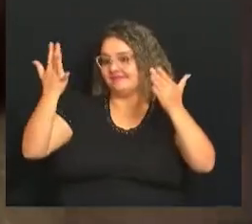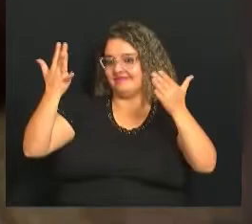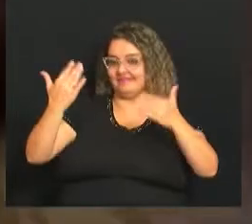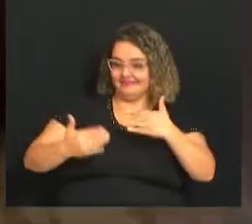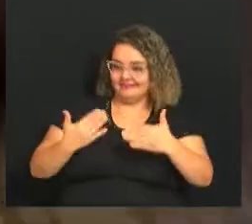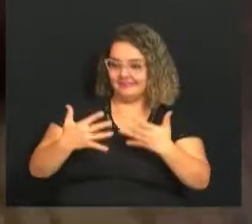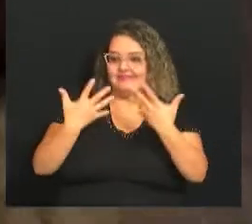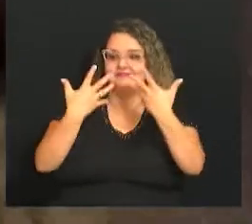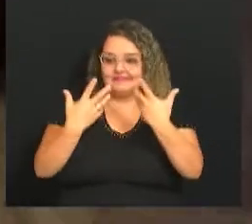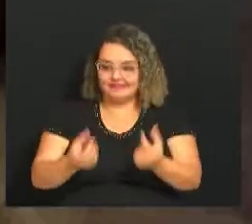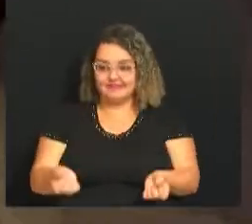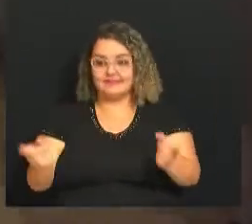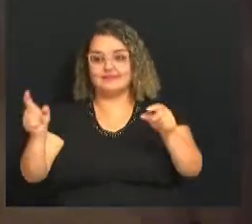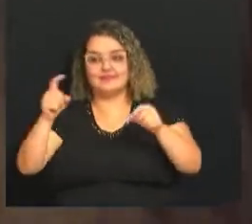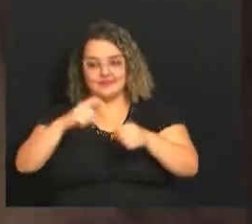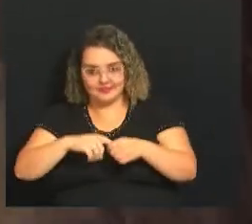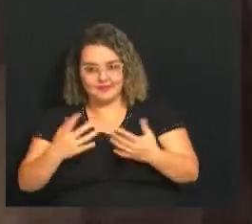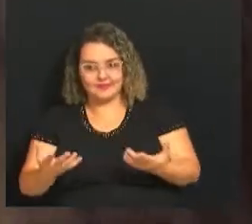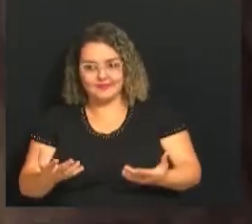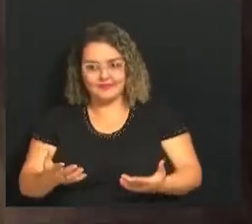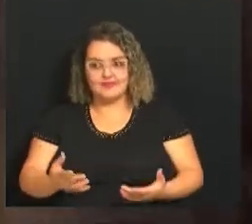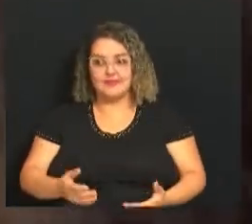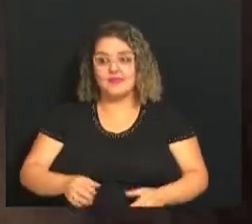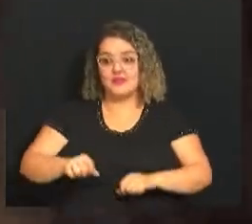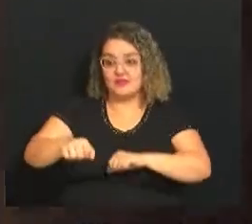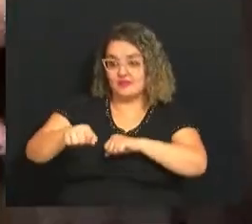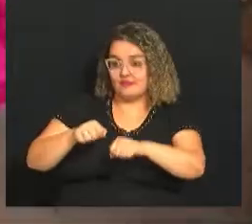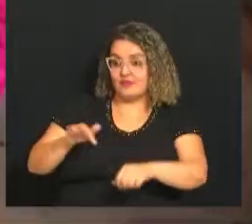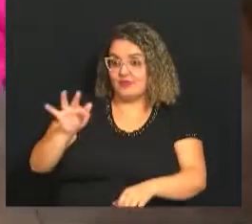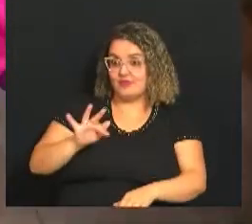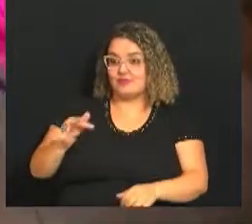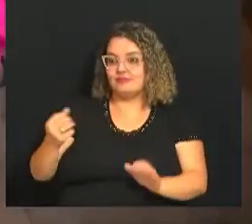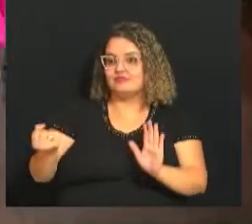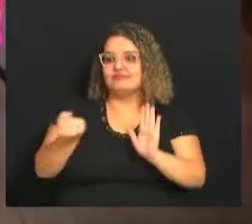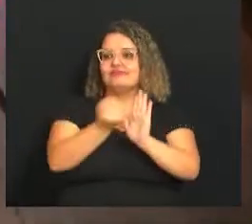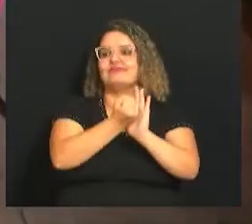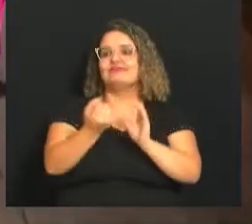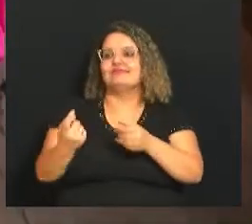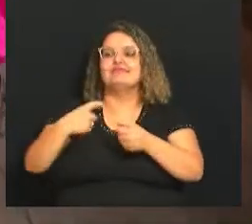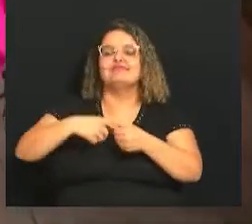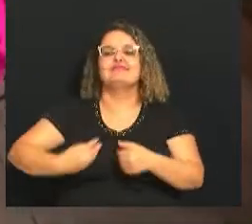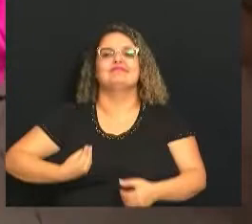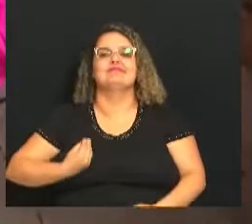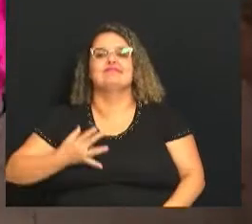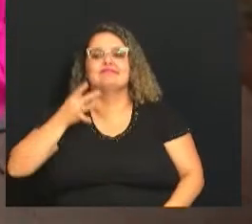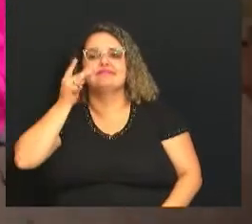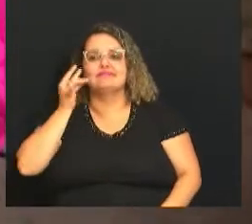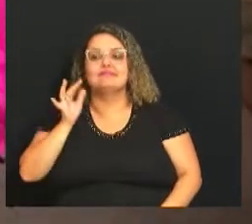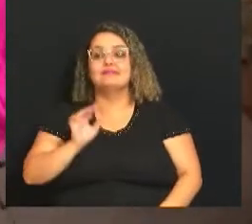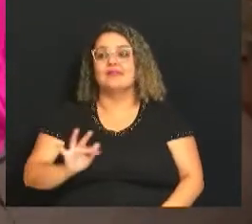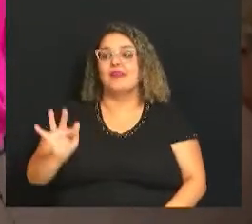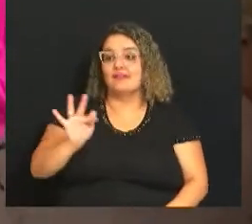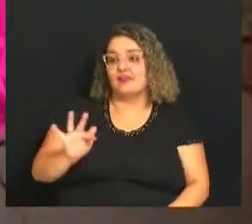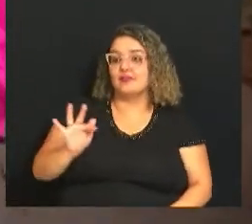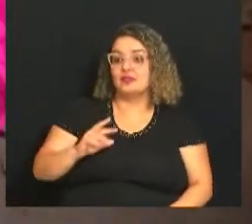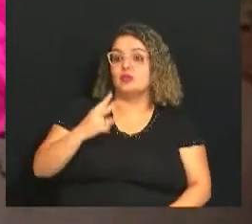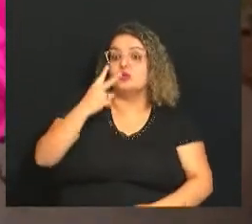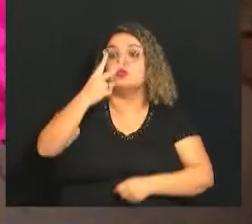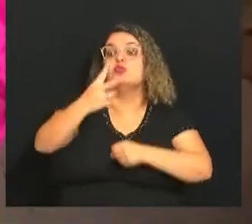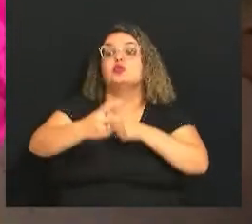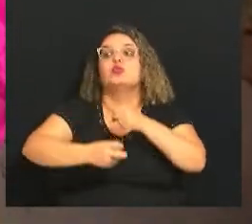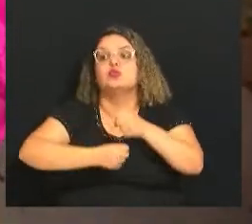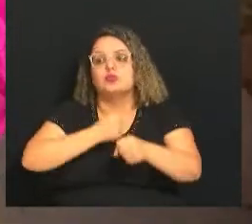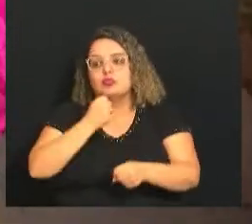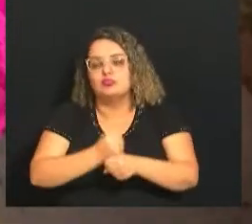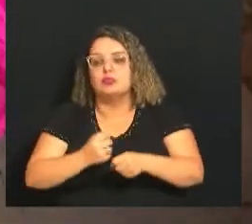dos ingressantes dos cursos de graduação marcou o retorno presencial na universidade, após 2 anos de suspensão